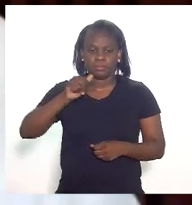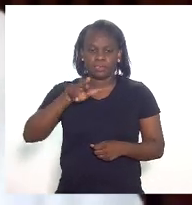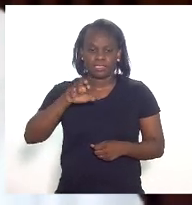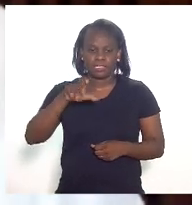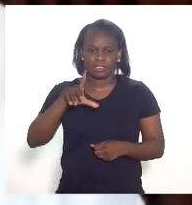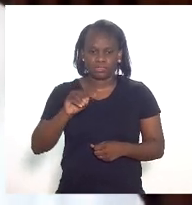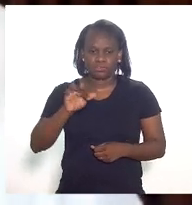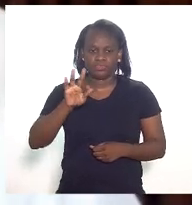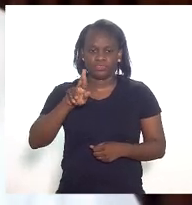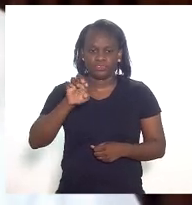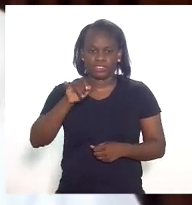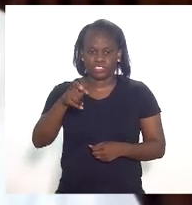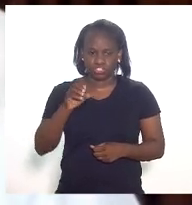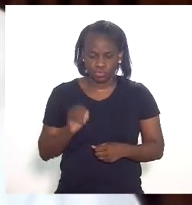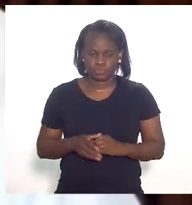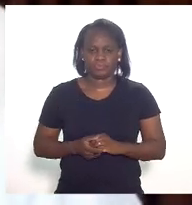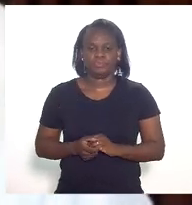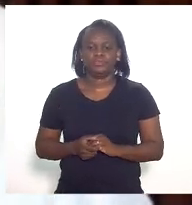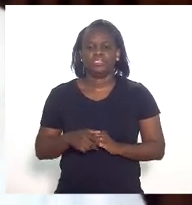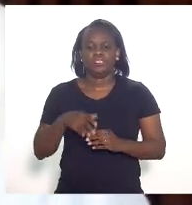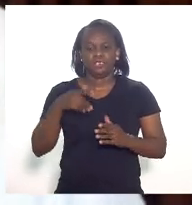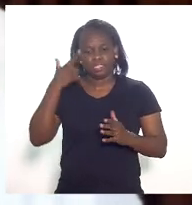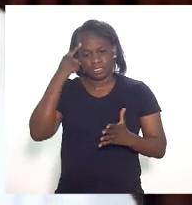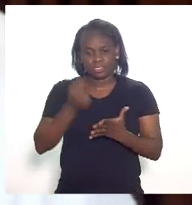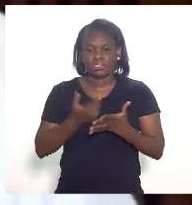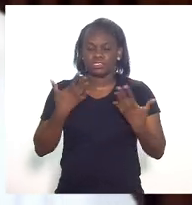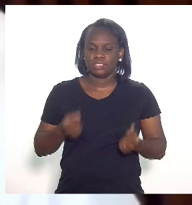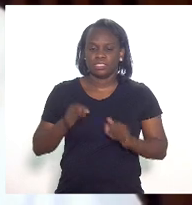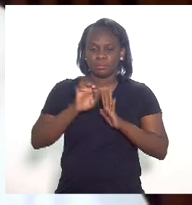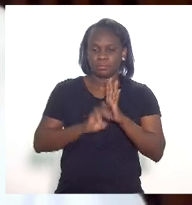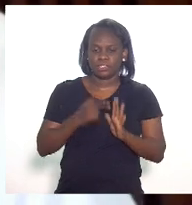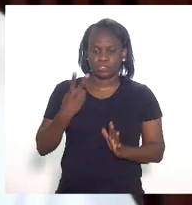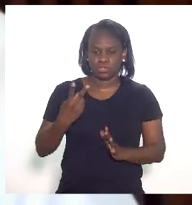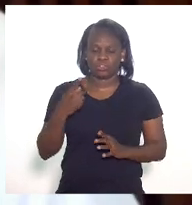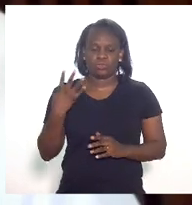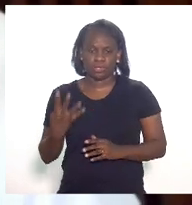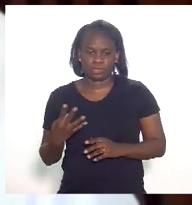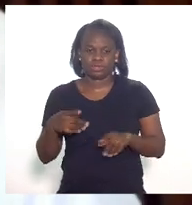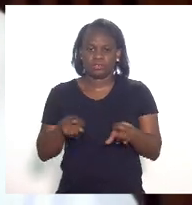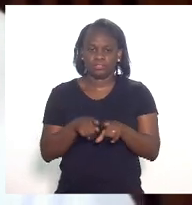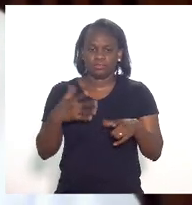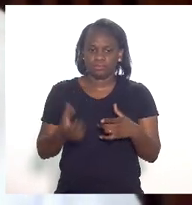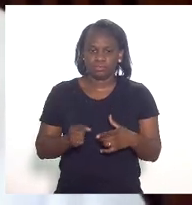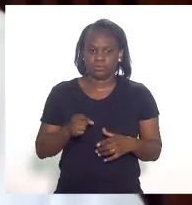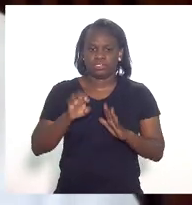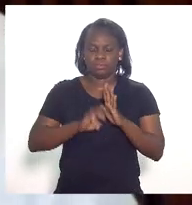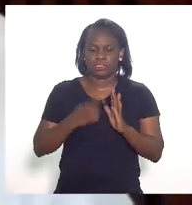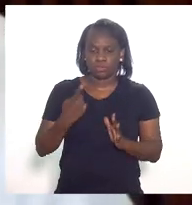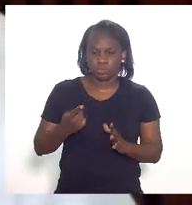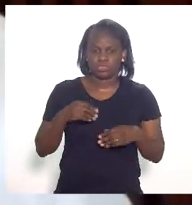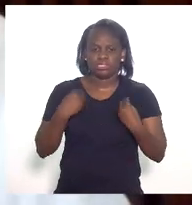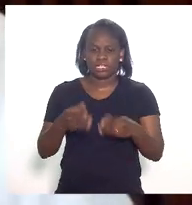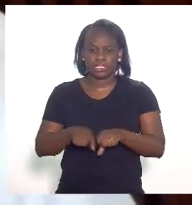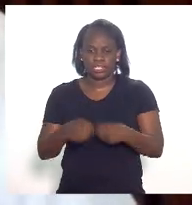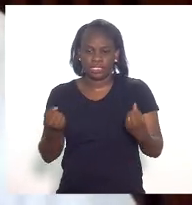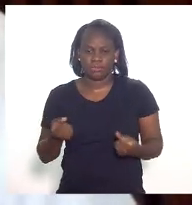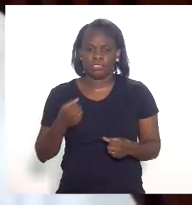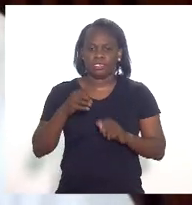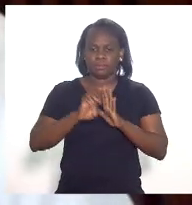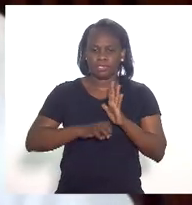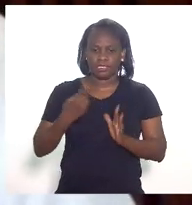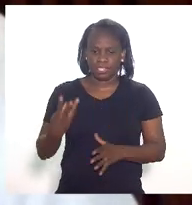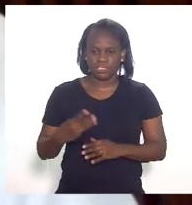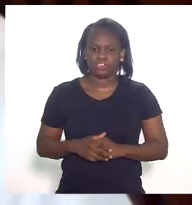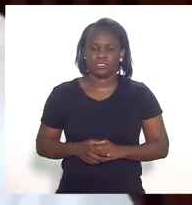Freixo. Parecer favorável às emendas 2 e 4, contrária à emenda 1, prejudicada à emenda 3.